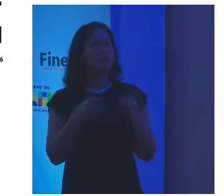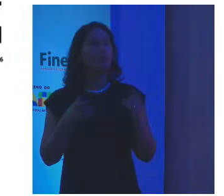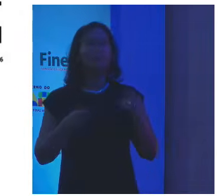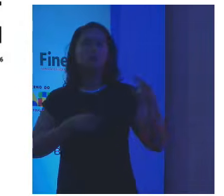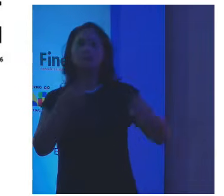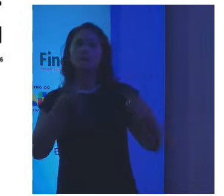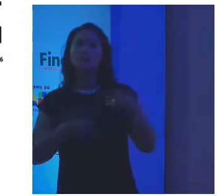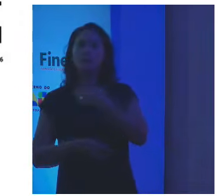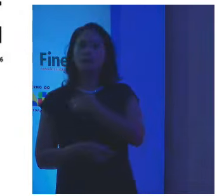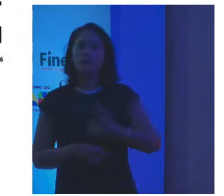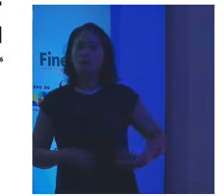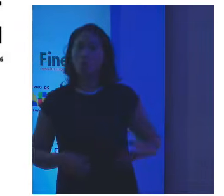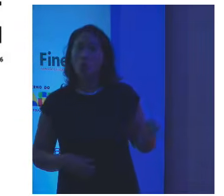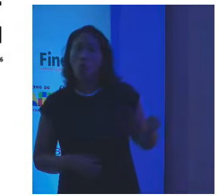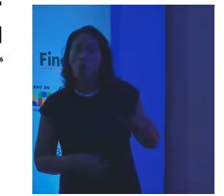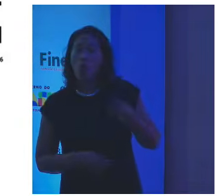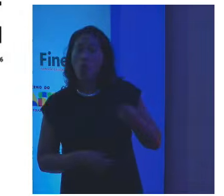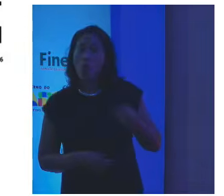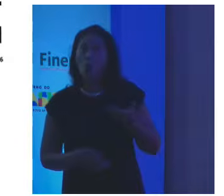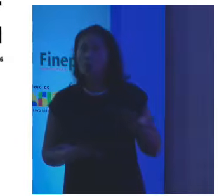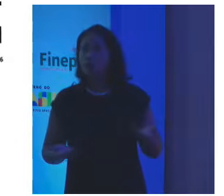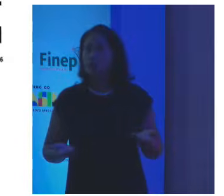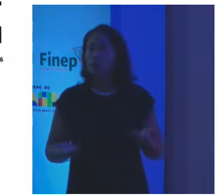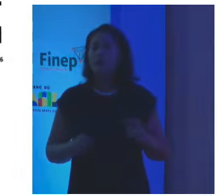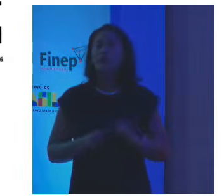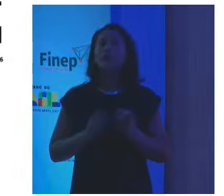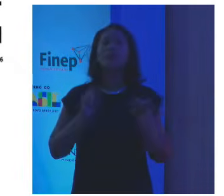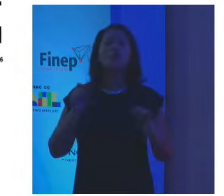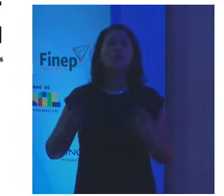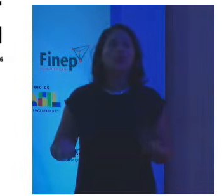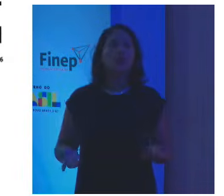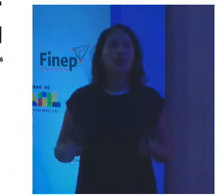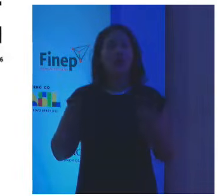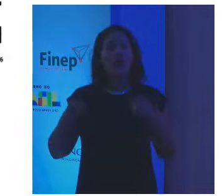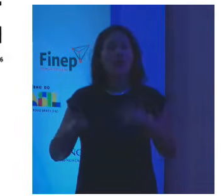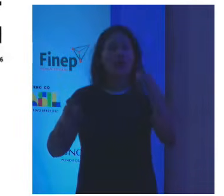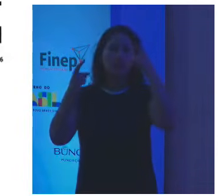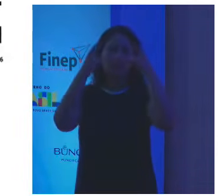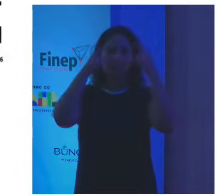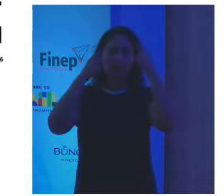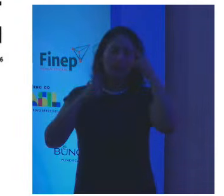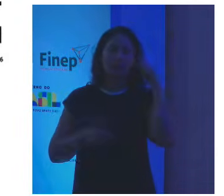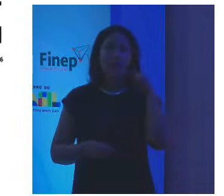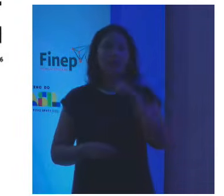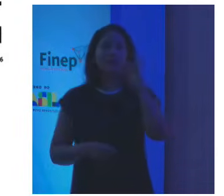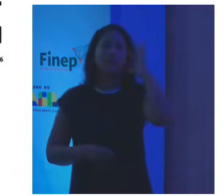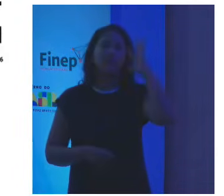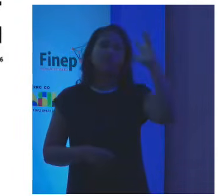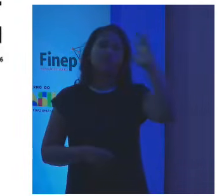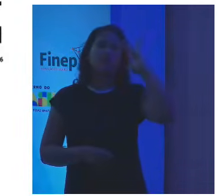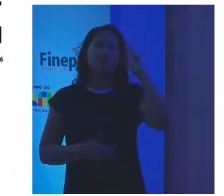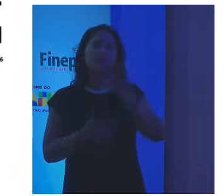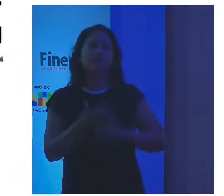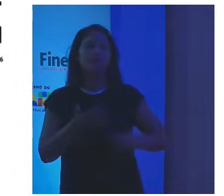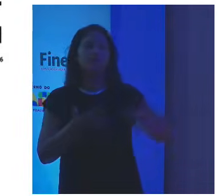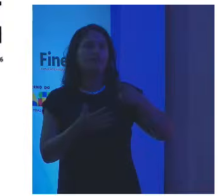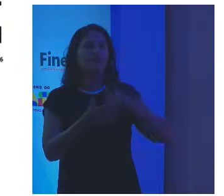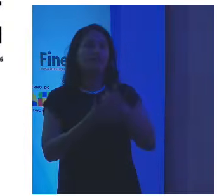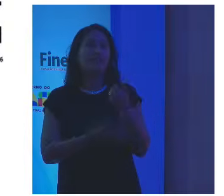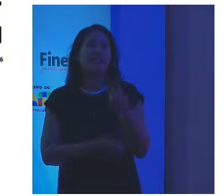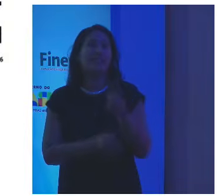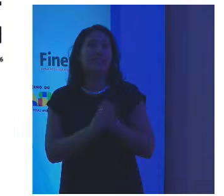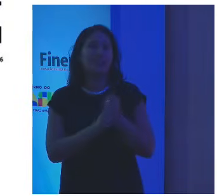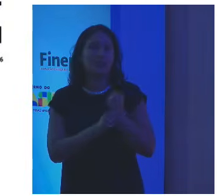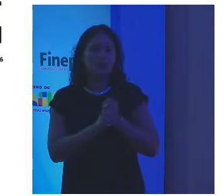uma política pública nova para a erosão costeira. Então, é essa a ideia. Então, esse foi um sonho que foi batalhado durante 13 anos. E é